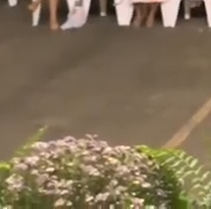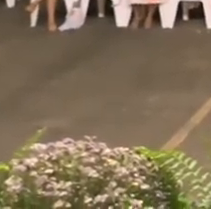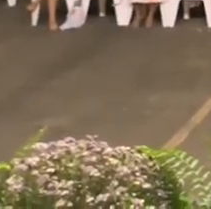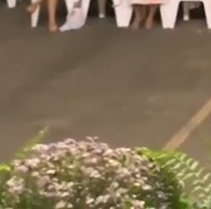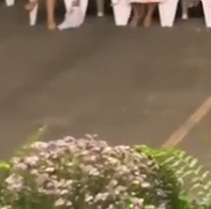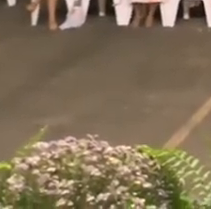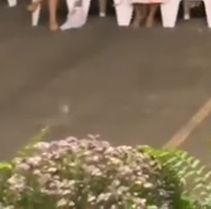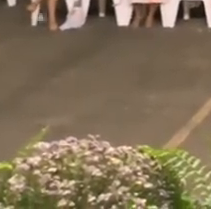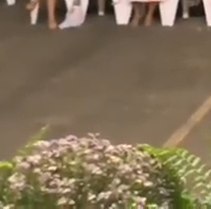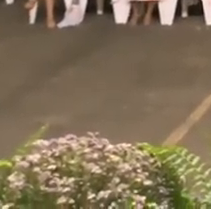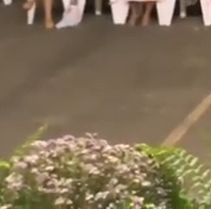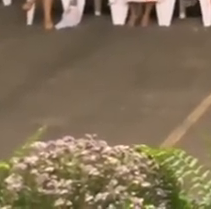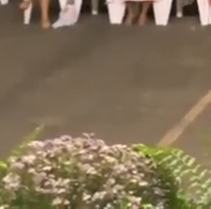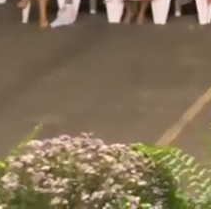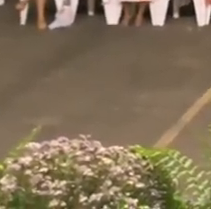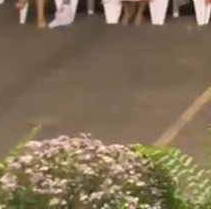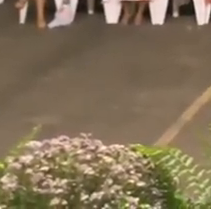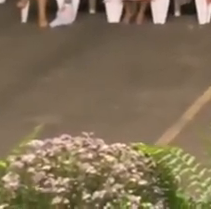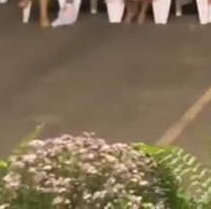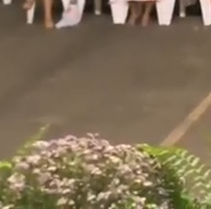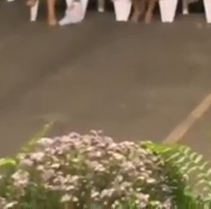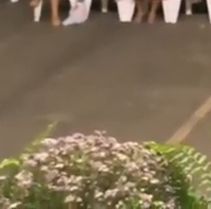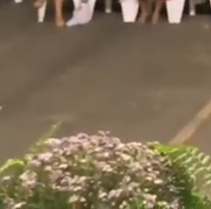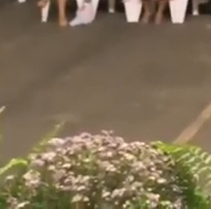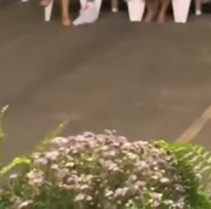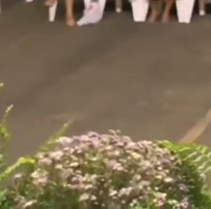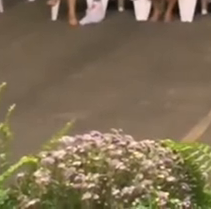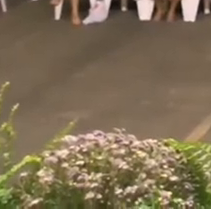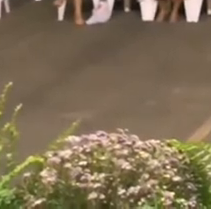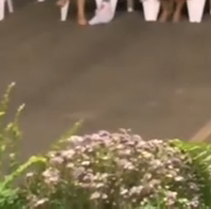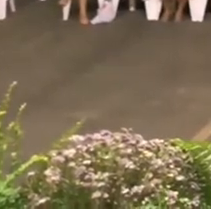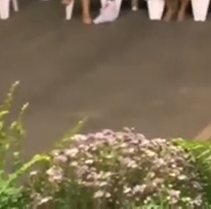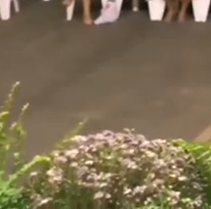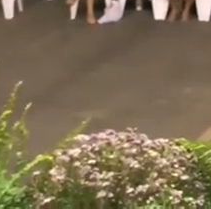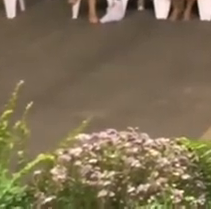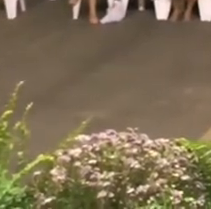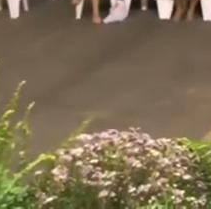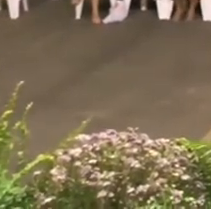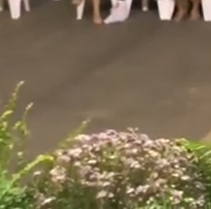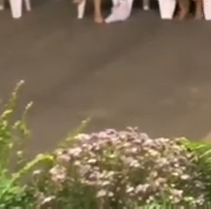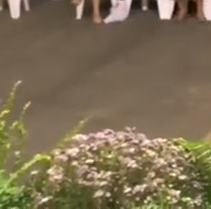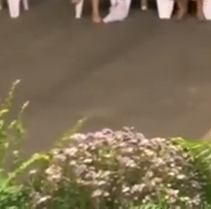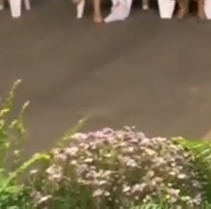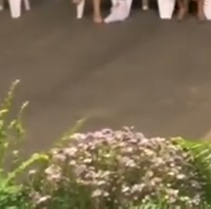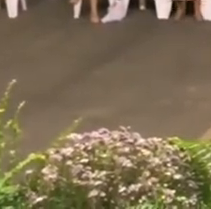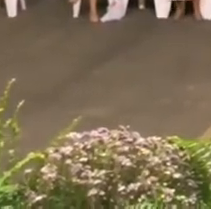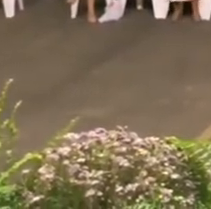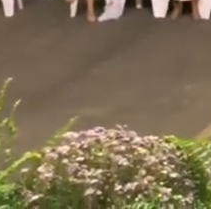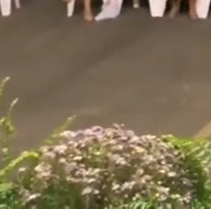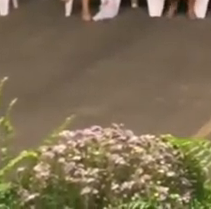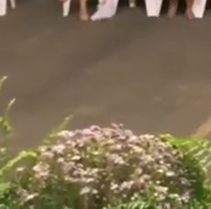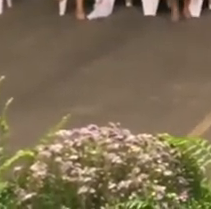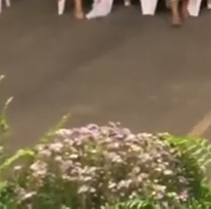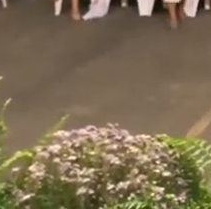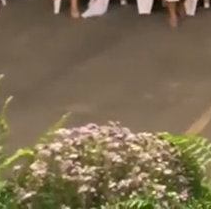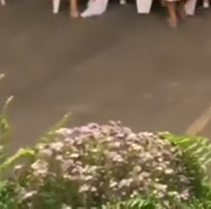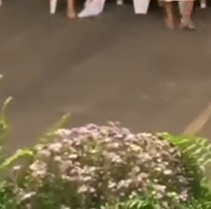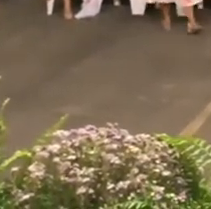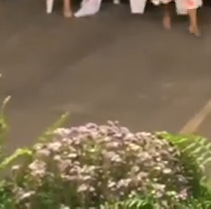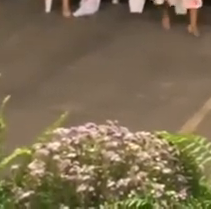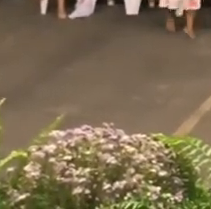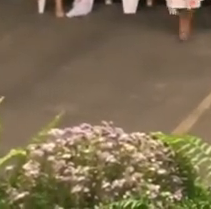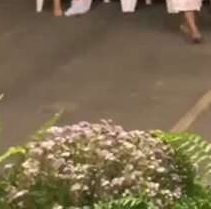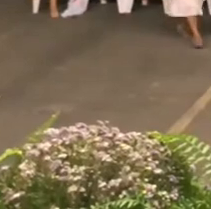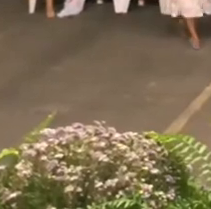que você possa compartilhar sabe com quem você pode compartilhar com seus amigos com os seus familiares com todos